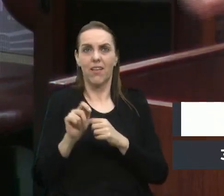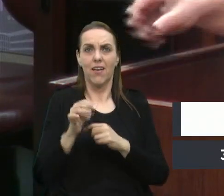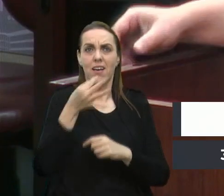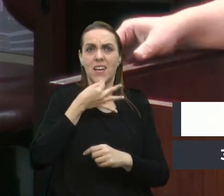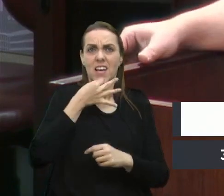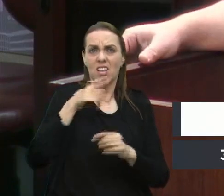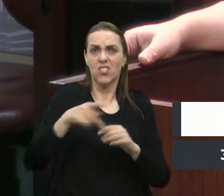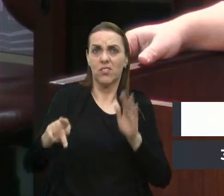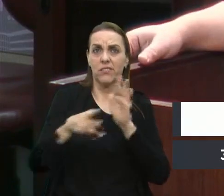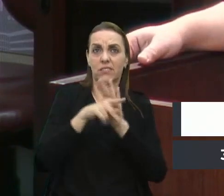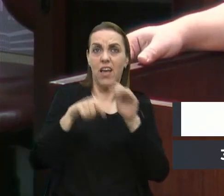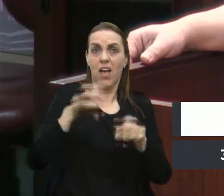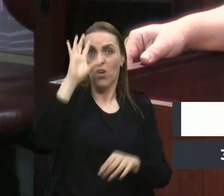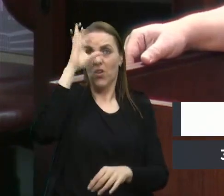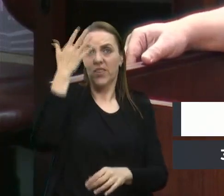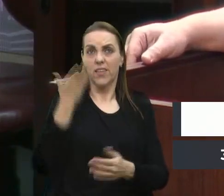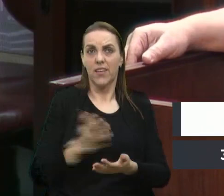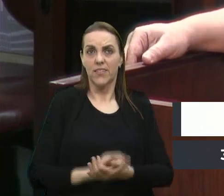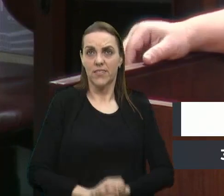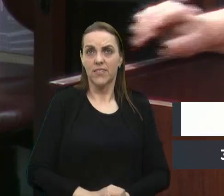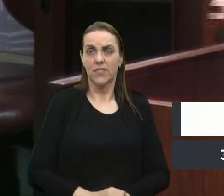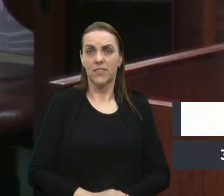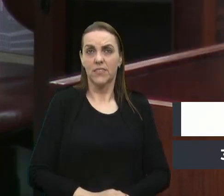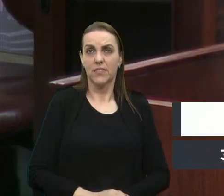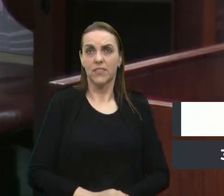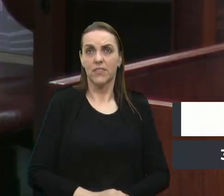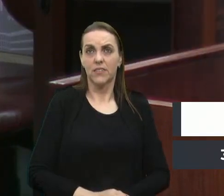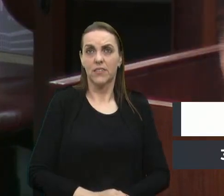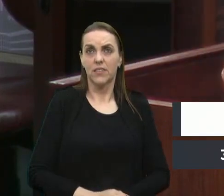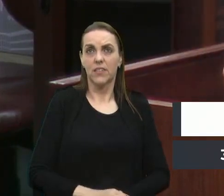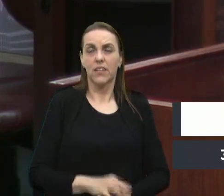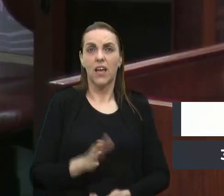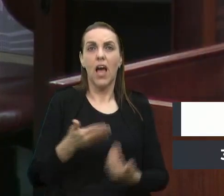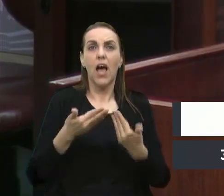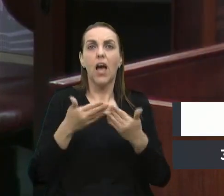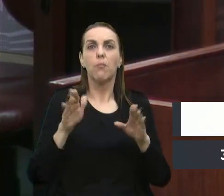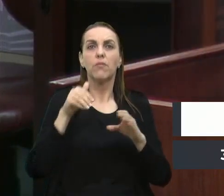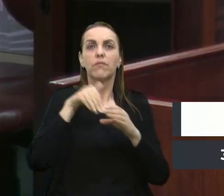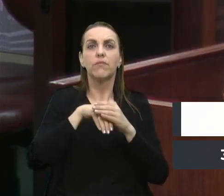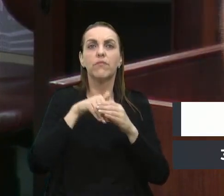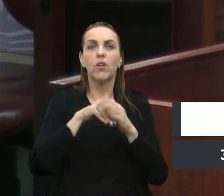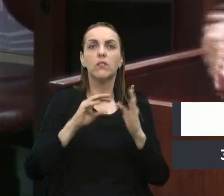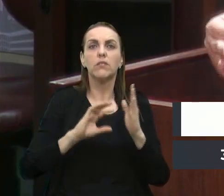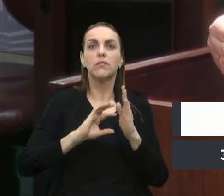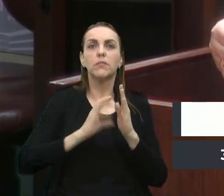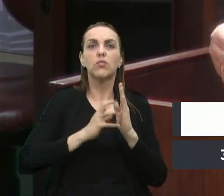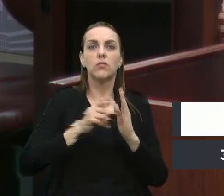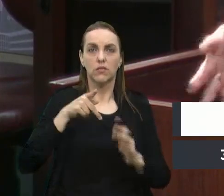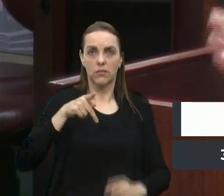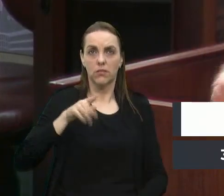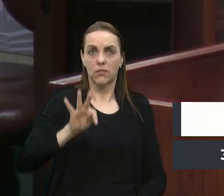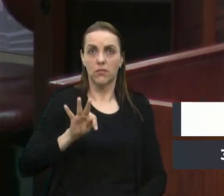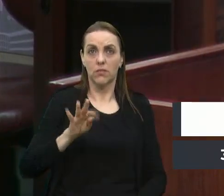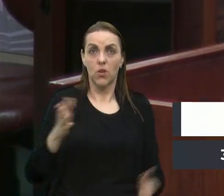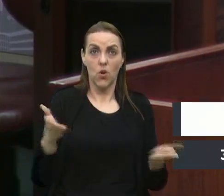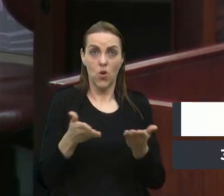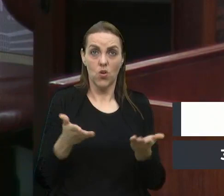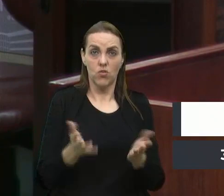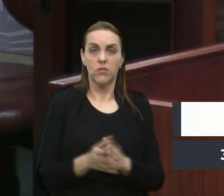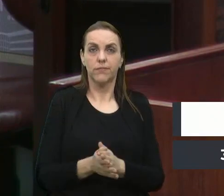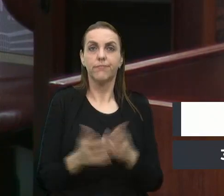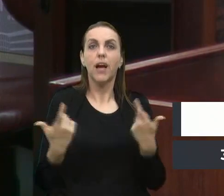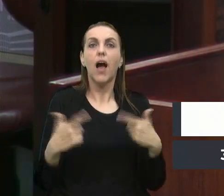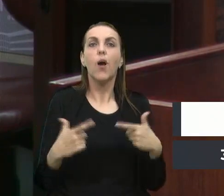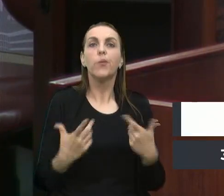vereador. Acontece isso. Abriram o voto para o PT e hoje estão aonde?